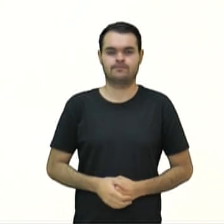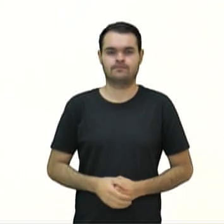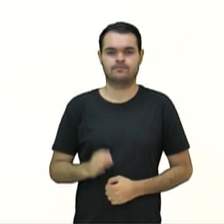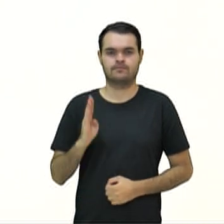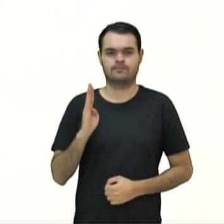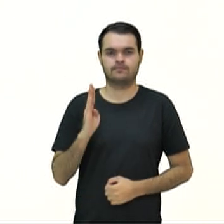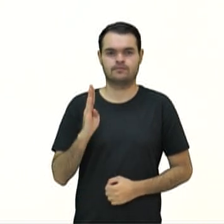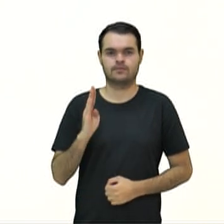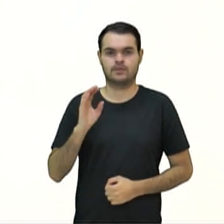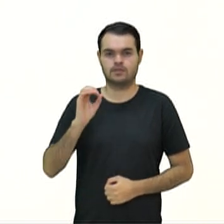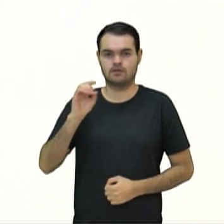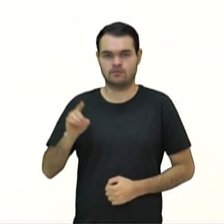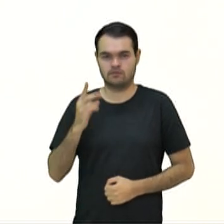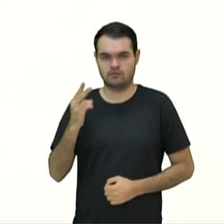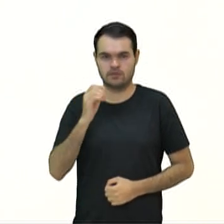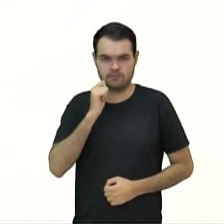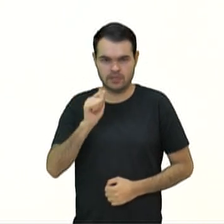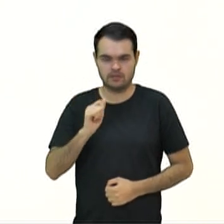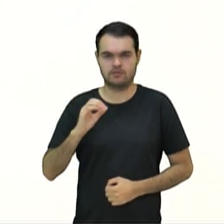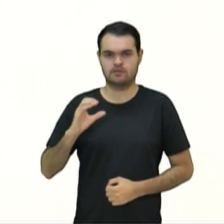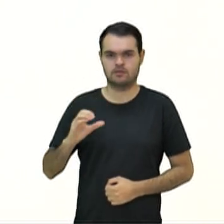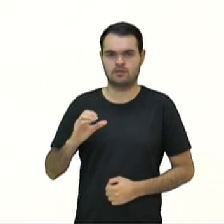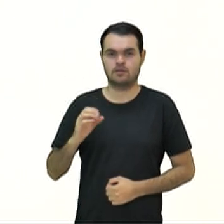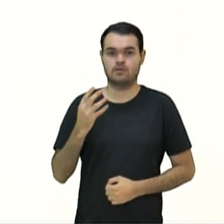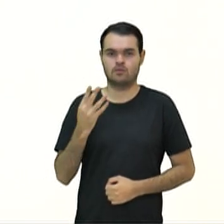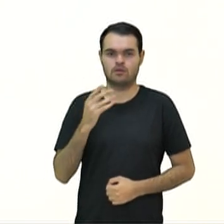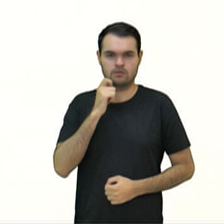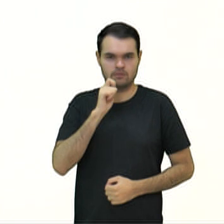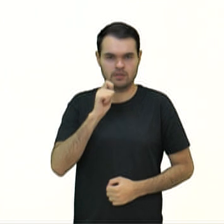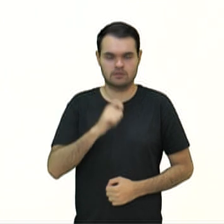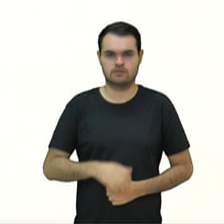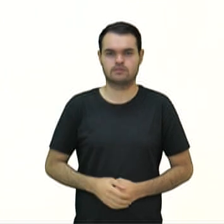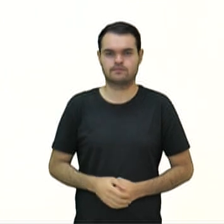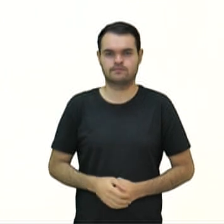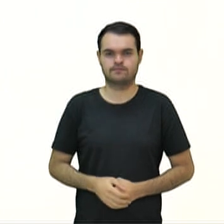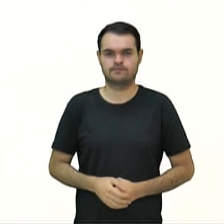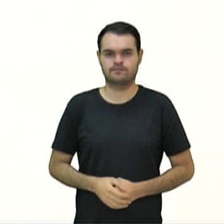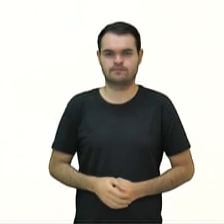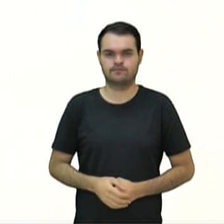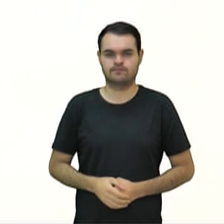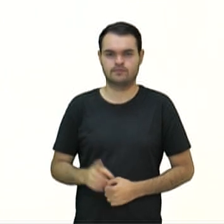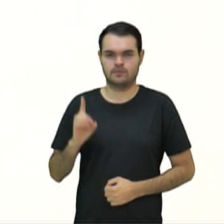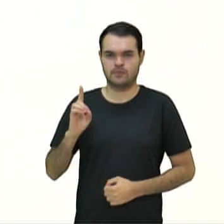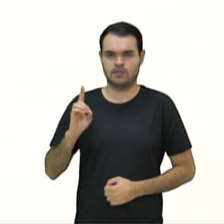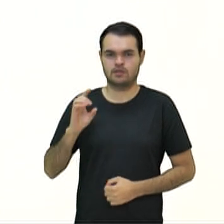alternativa B, 0,2 amperes, alternativa C, 4 amperes, a D,